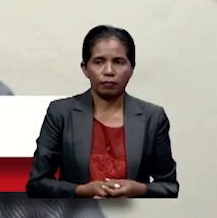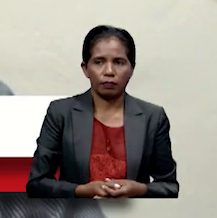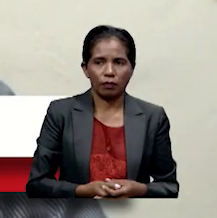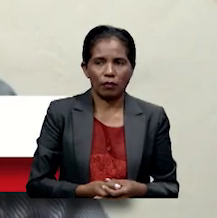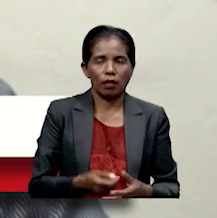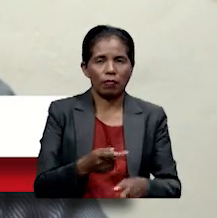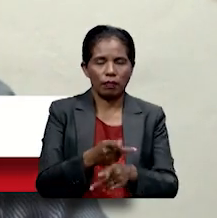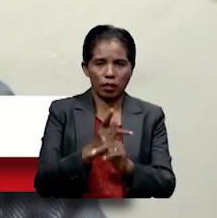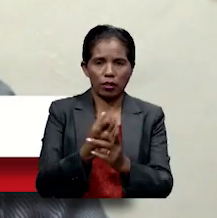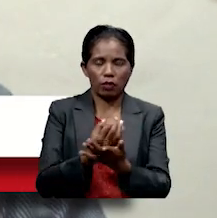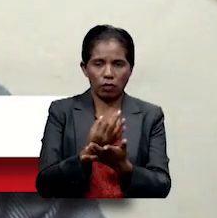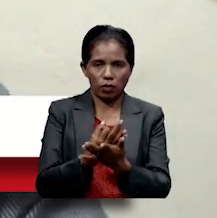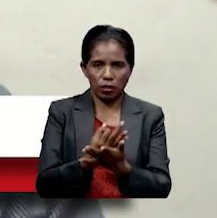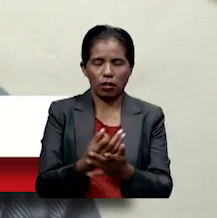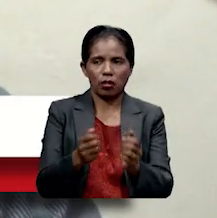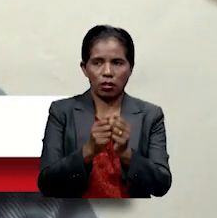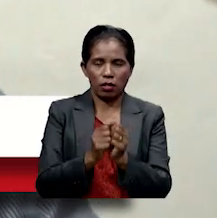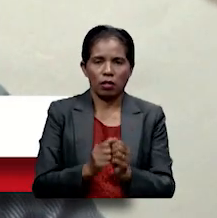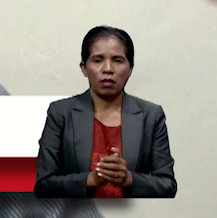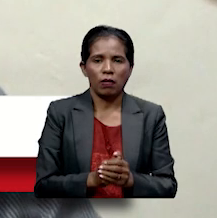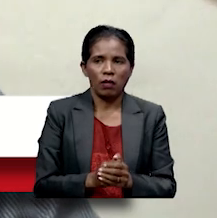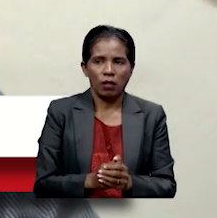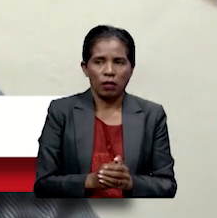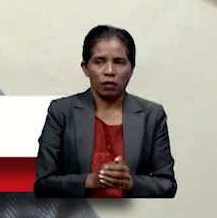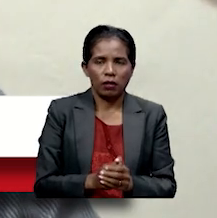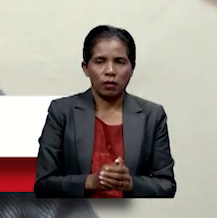empréstimo da né ba dili veste né a muito